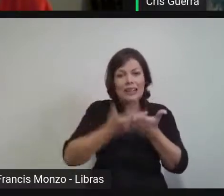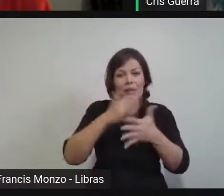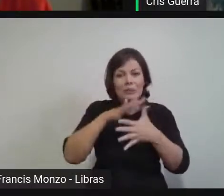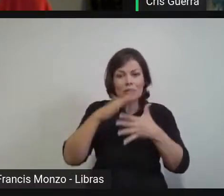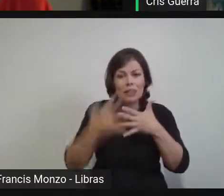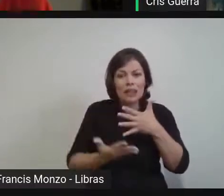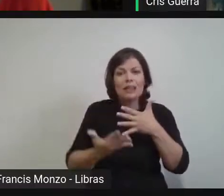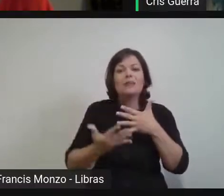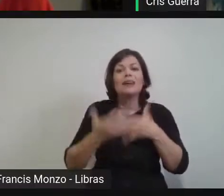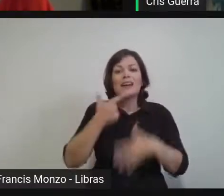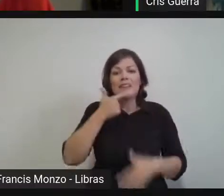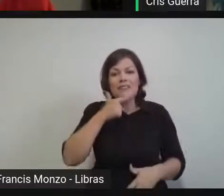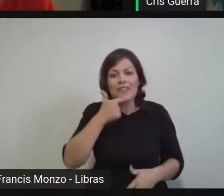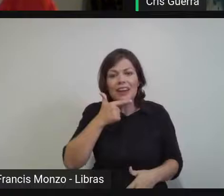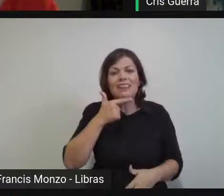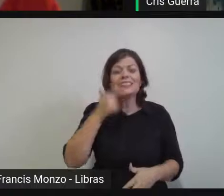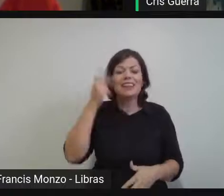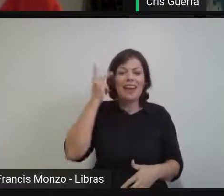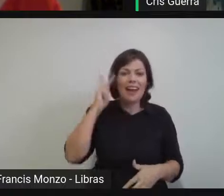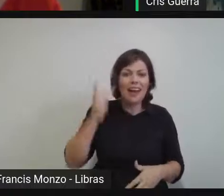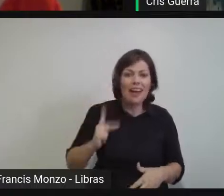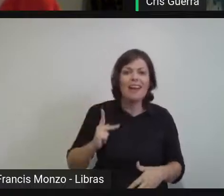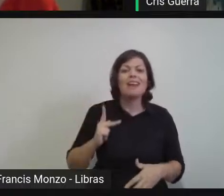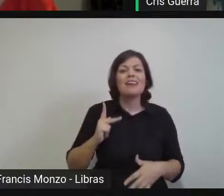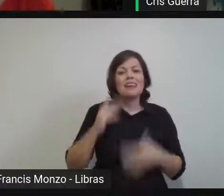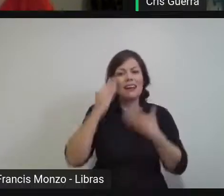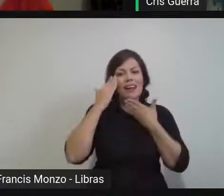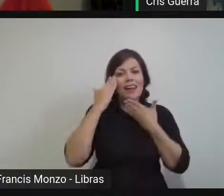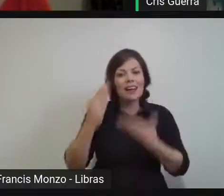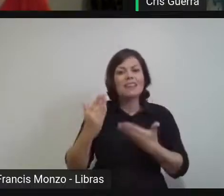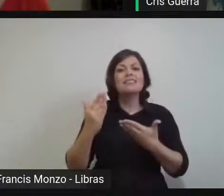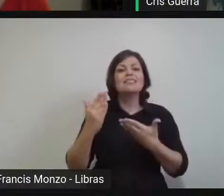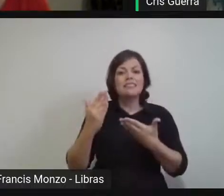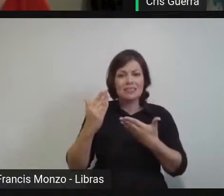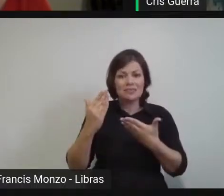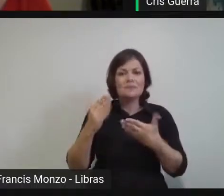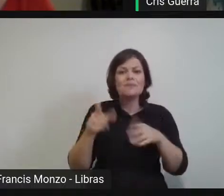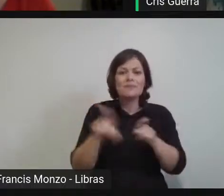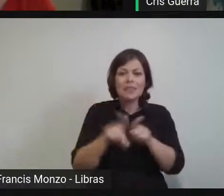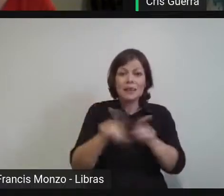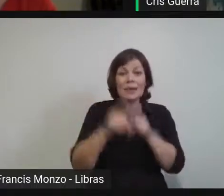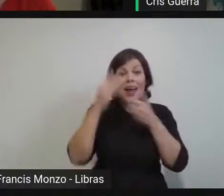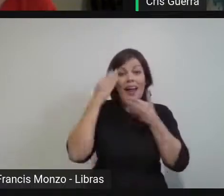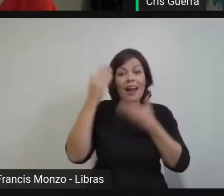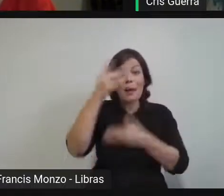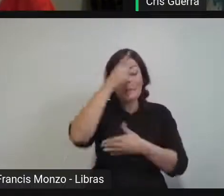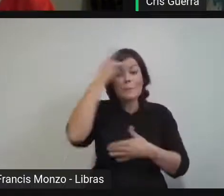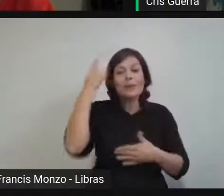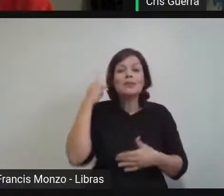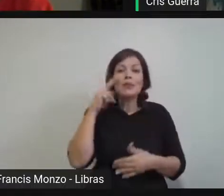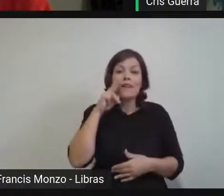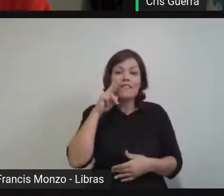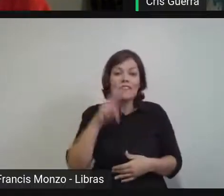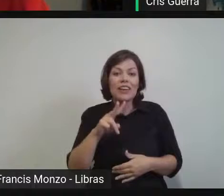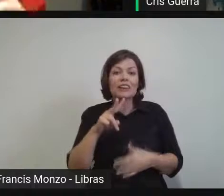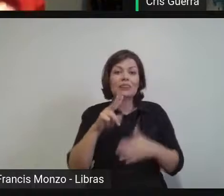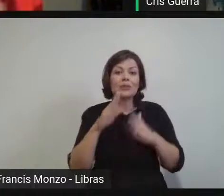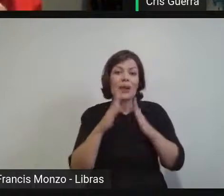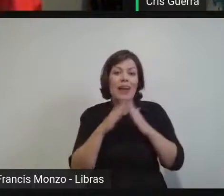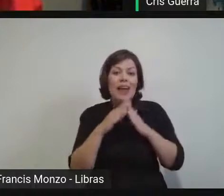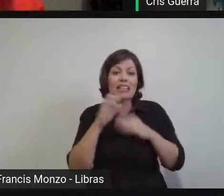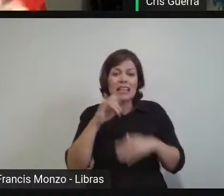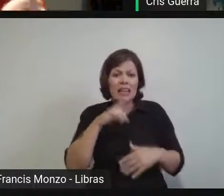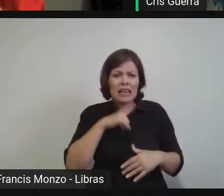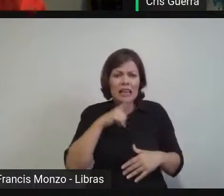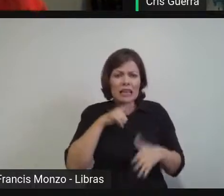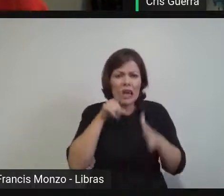a Francis e a Érica também, agradecer as pessoas de casa, tá? Eu não sei se tiver mais alguma pergunta